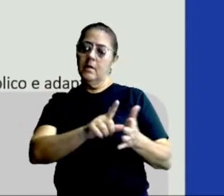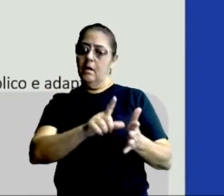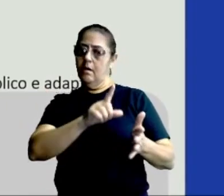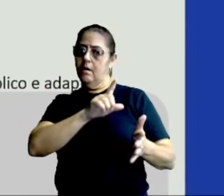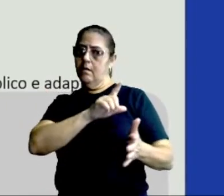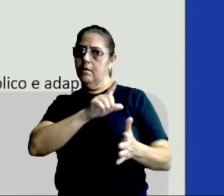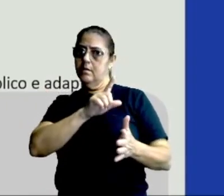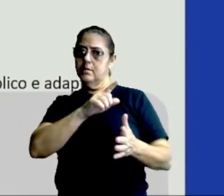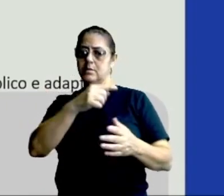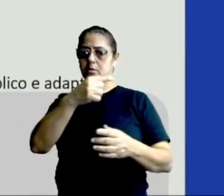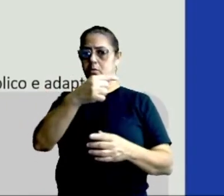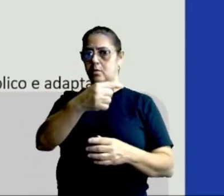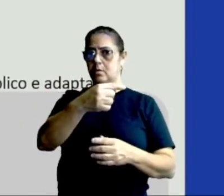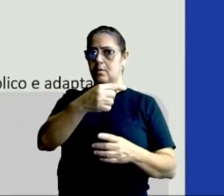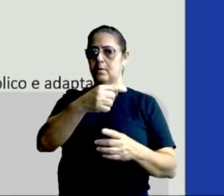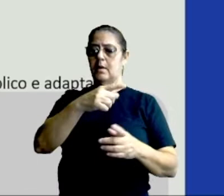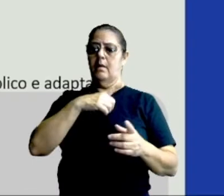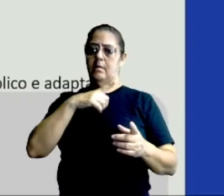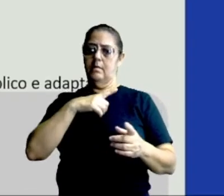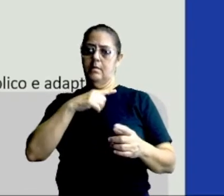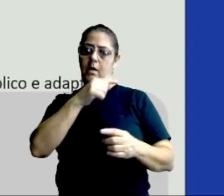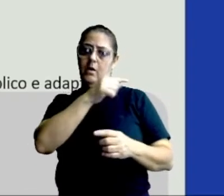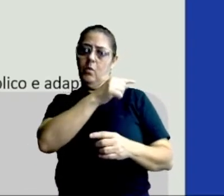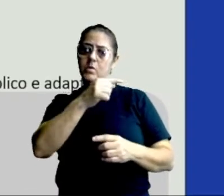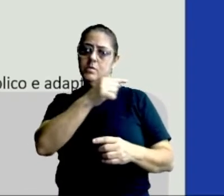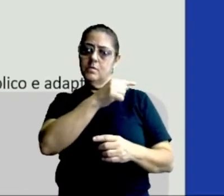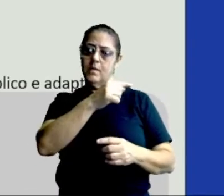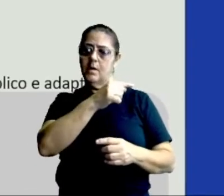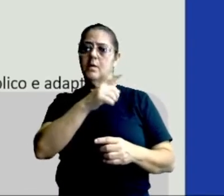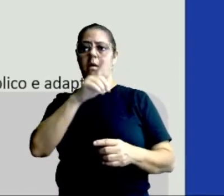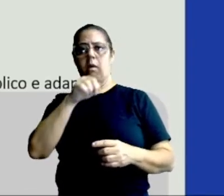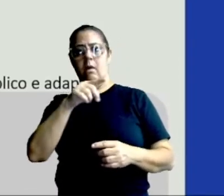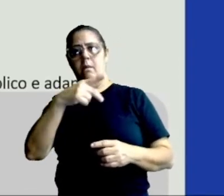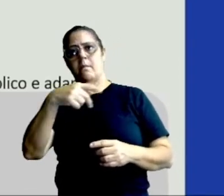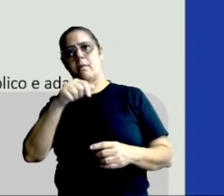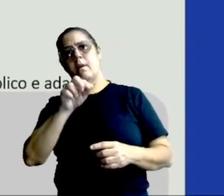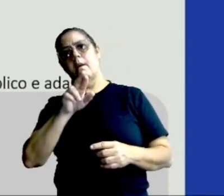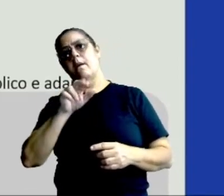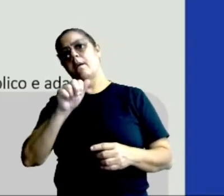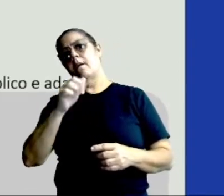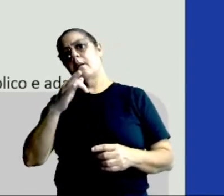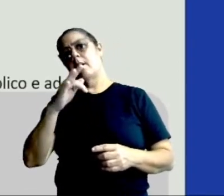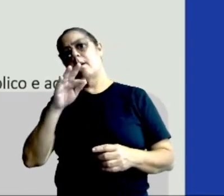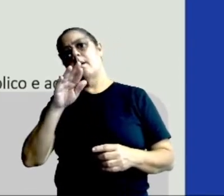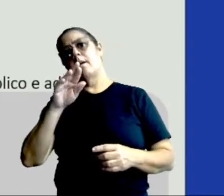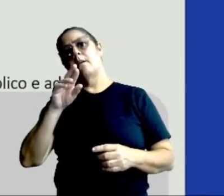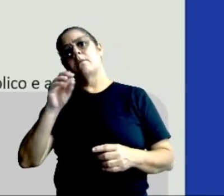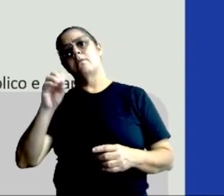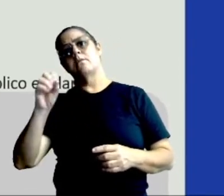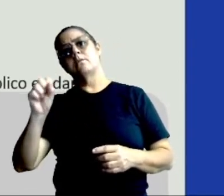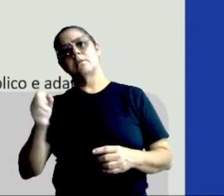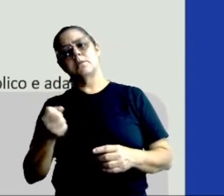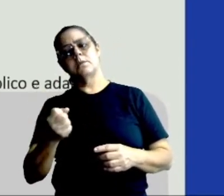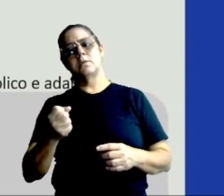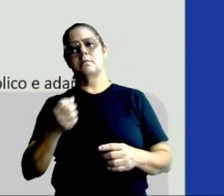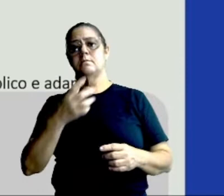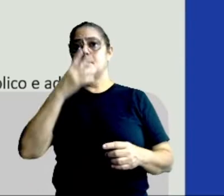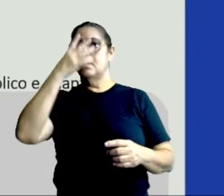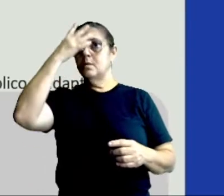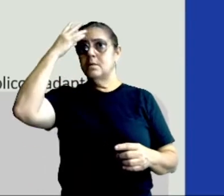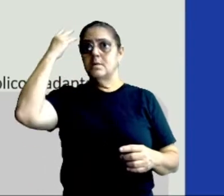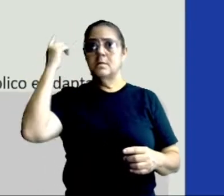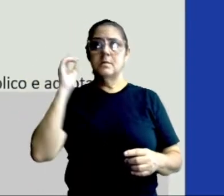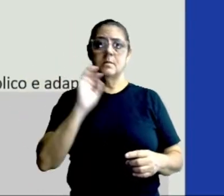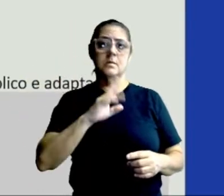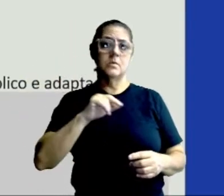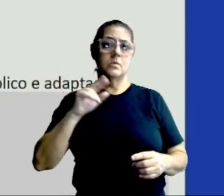Antes desse travessão você tem que deixar um espaço que é o parágrafo então nunca esquece desses pontos que eu que